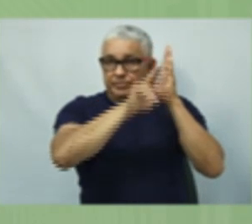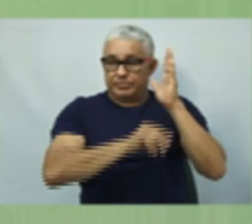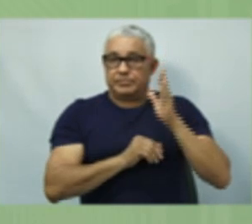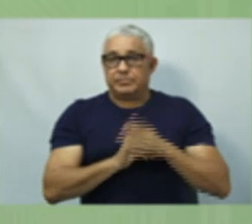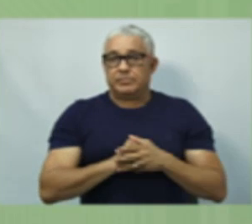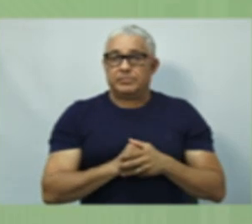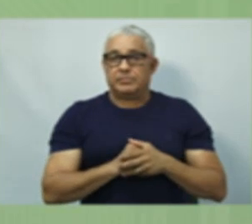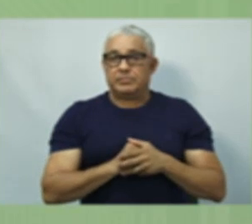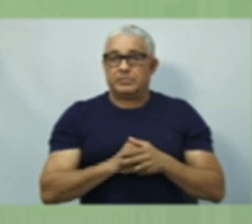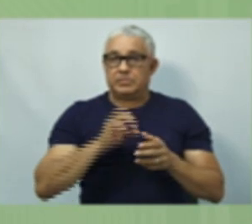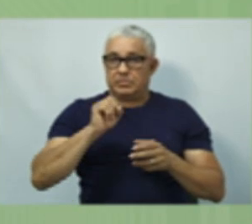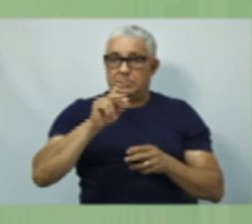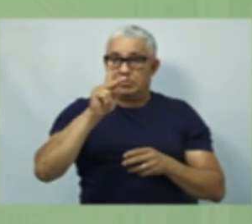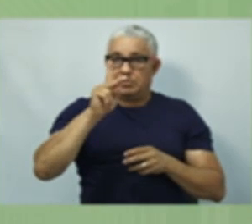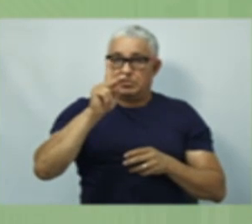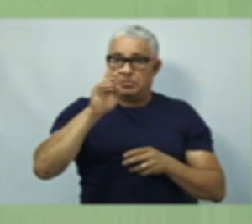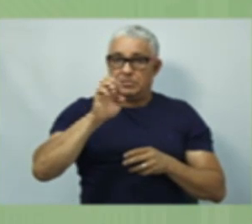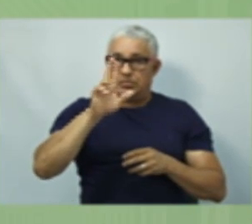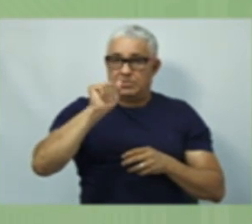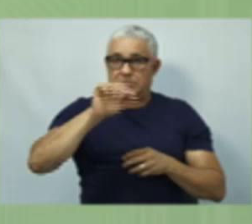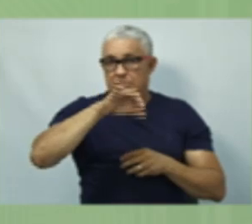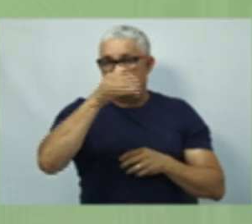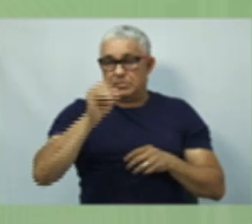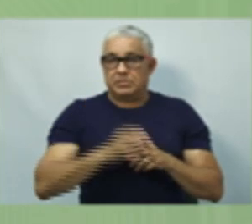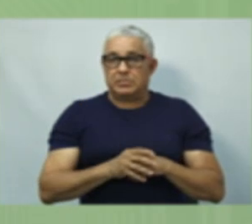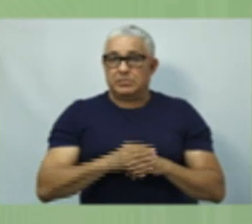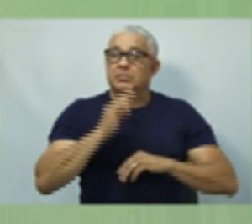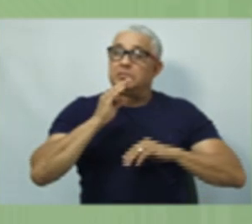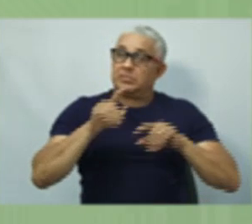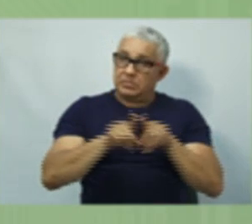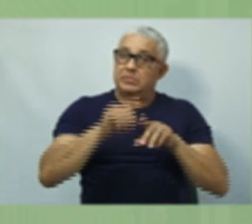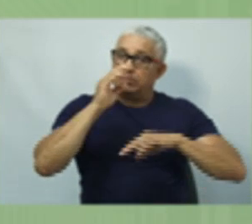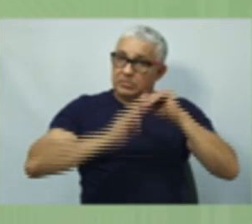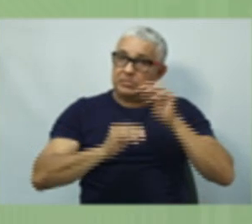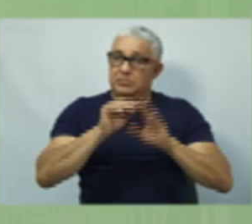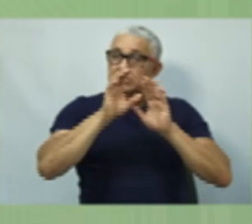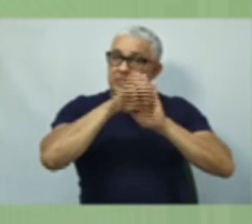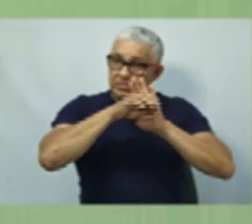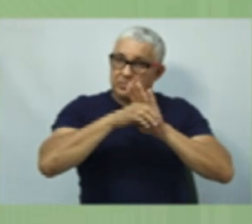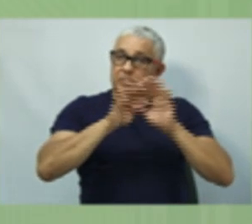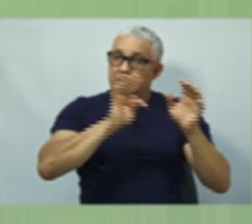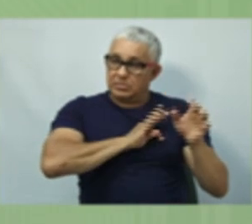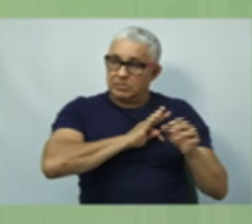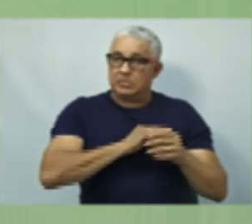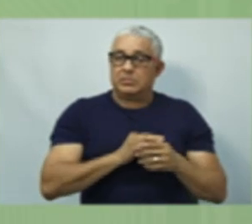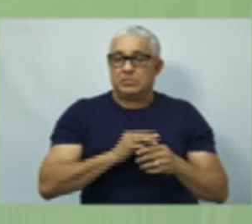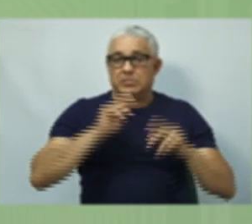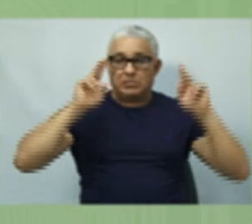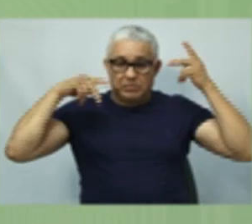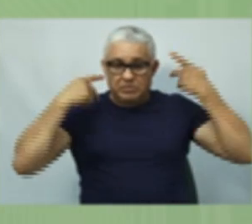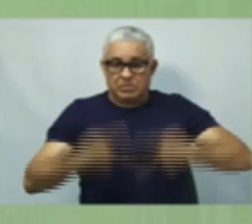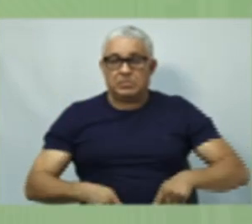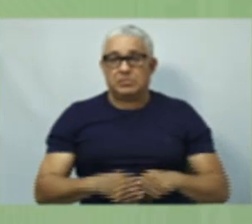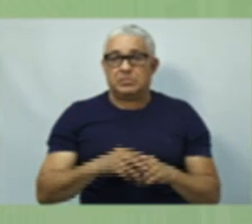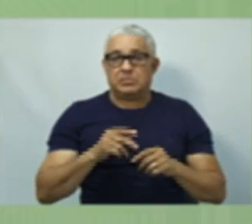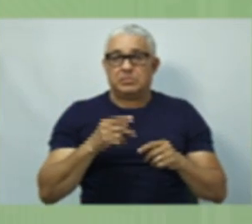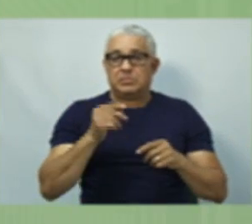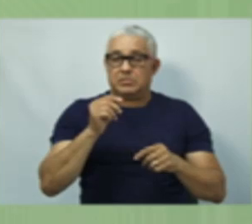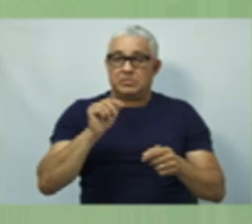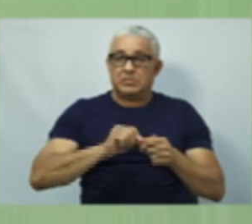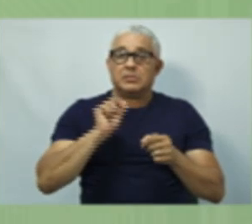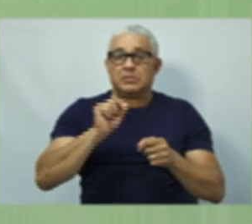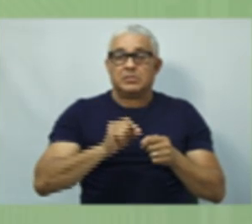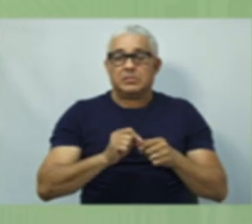executar operações, e aqui nas habilidades conceituais, habilidades técnicas e humanas, elas vão fazer e